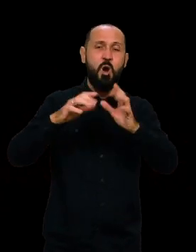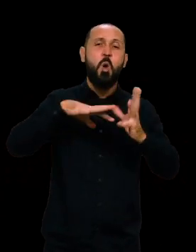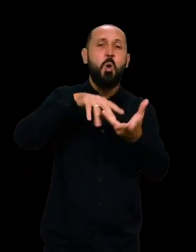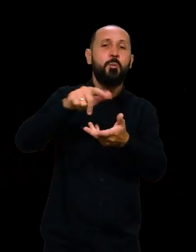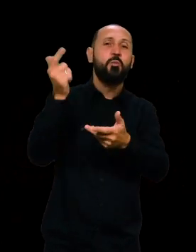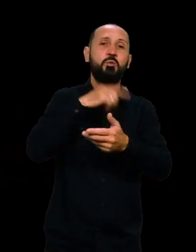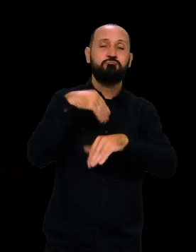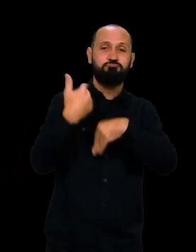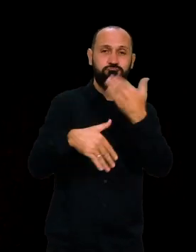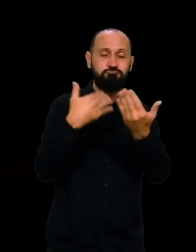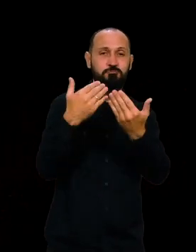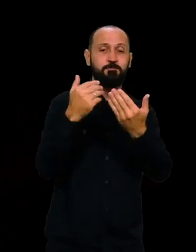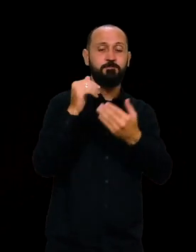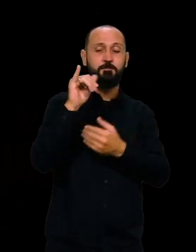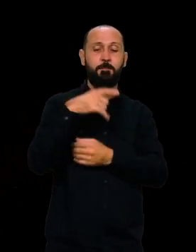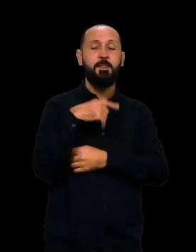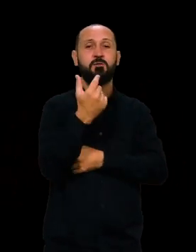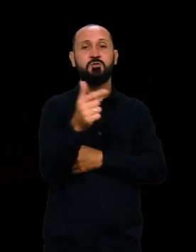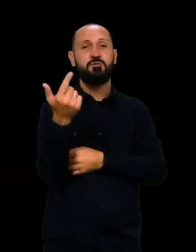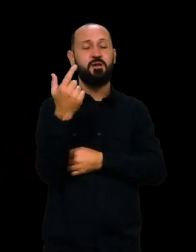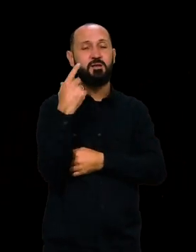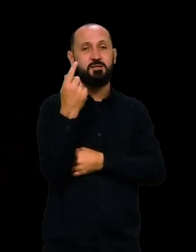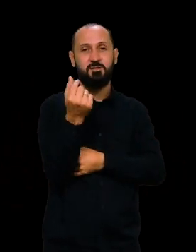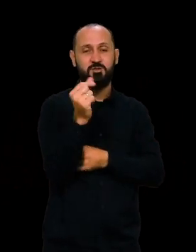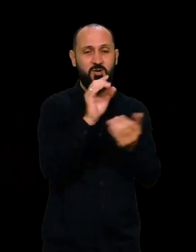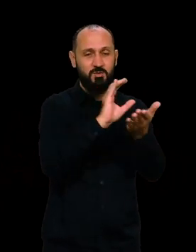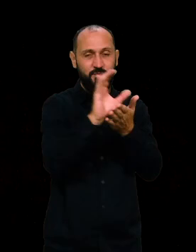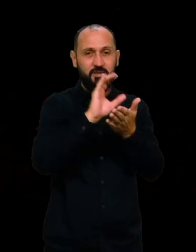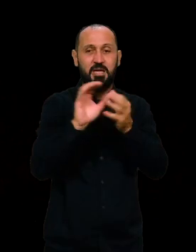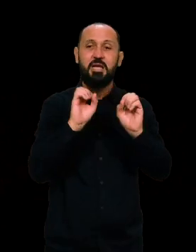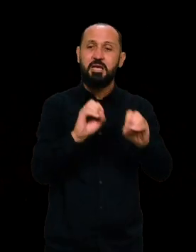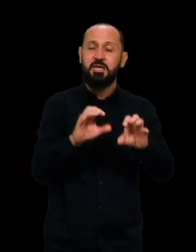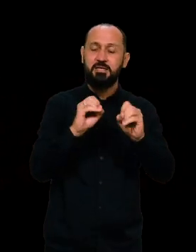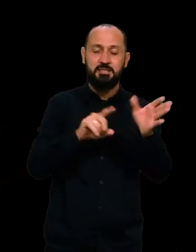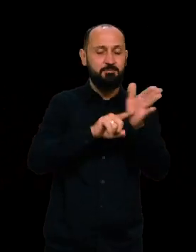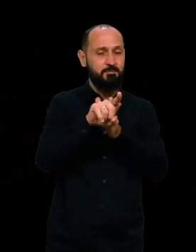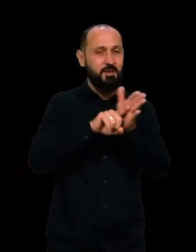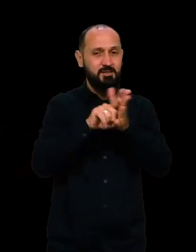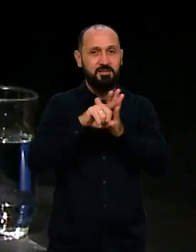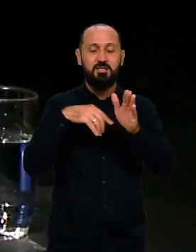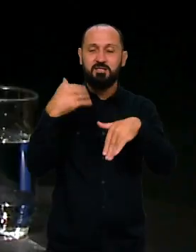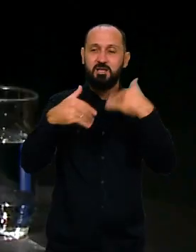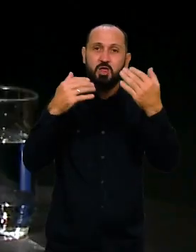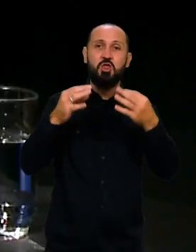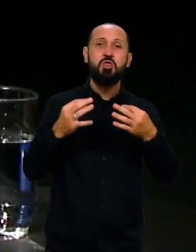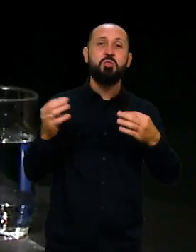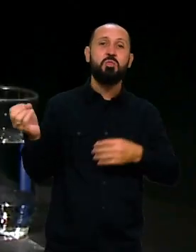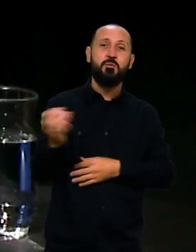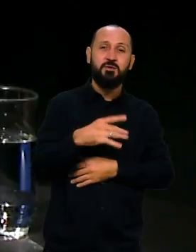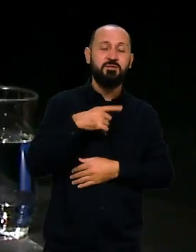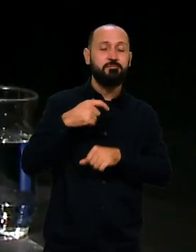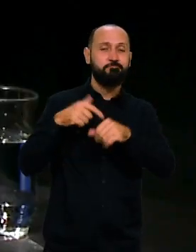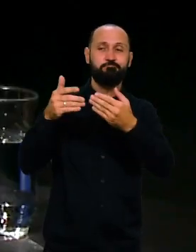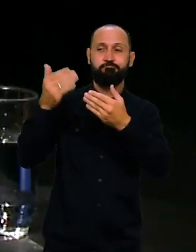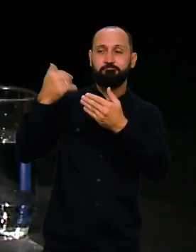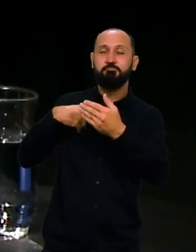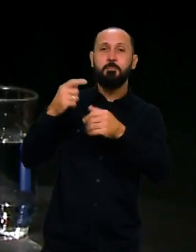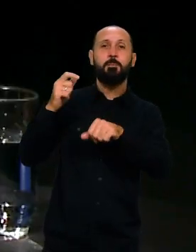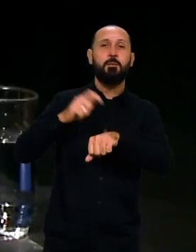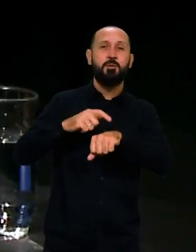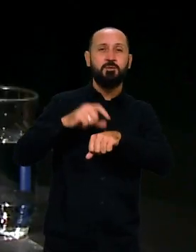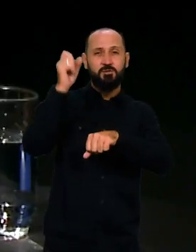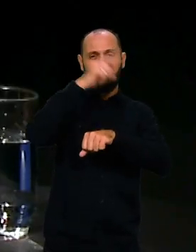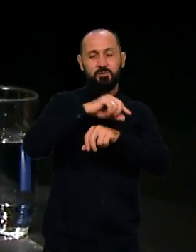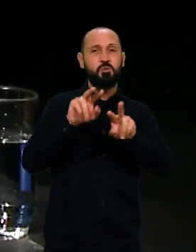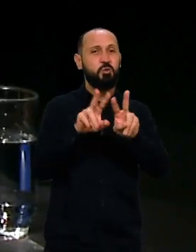tenha chegado ao desenvolvimento, tenha avançado sem investimento em ensino, ciência, tecnologia e inovação. Nós vivemos momentos sensíveis